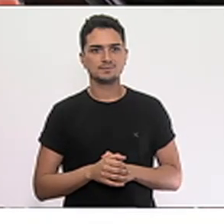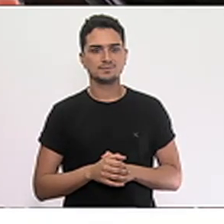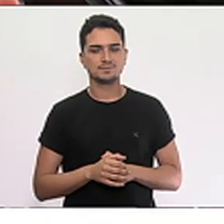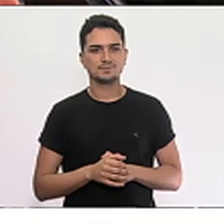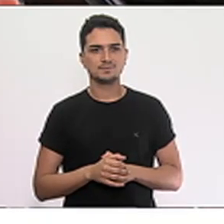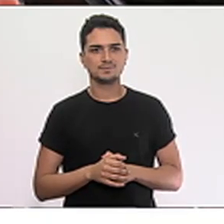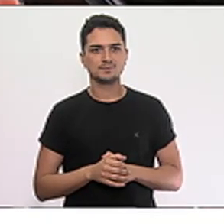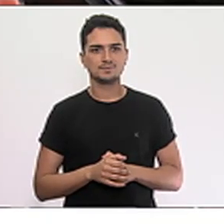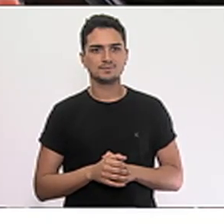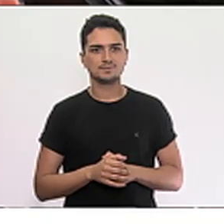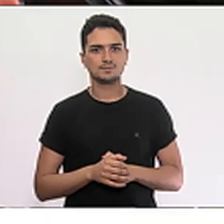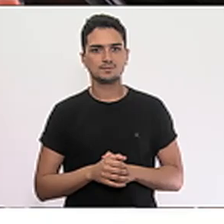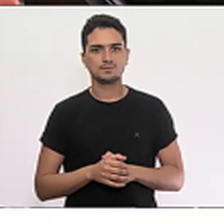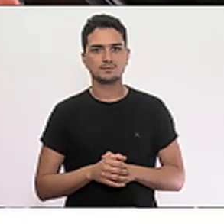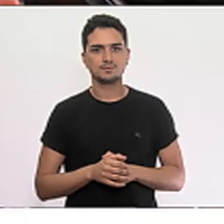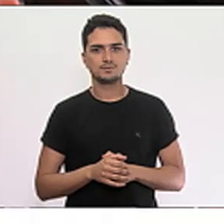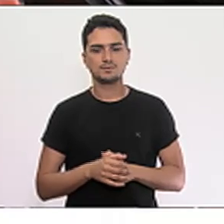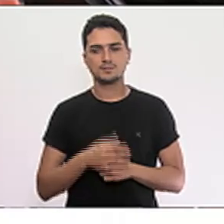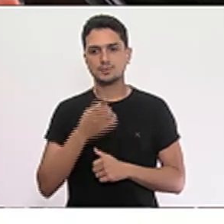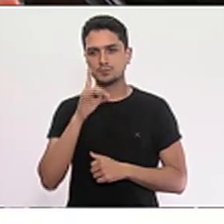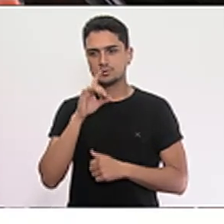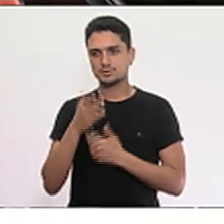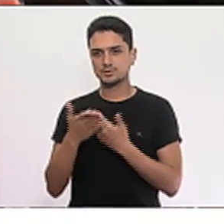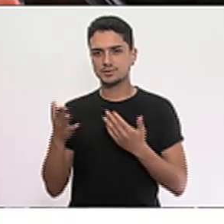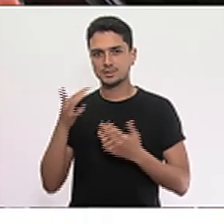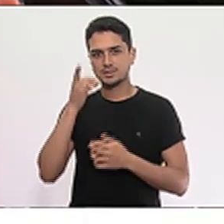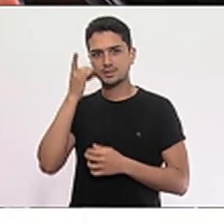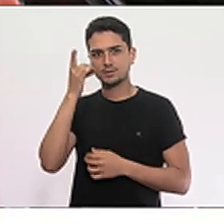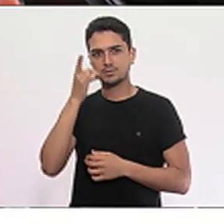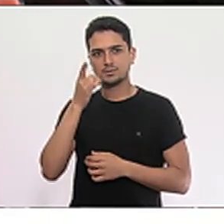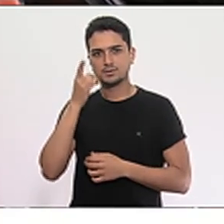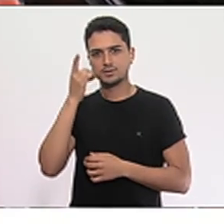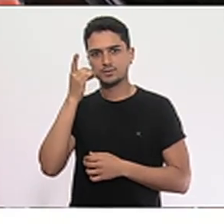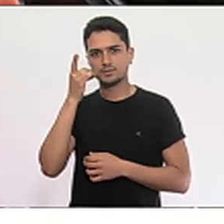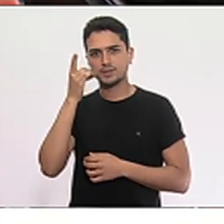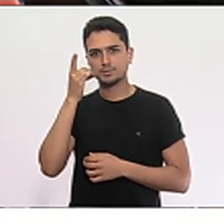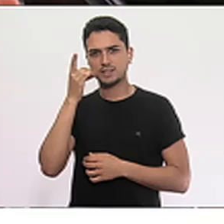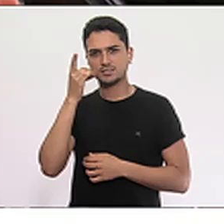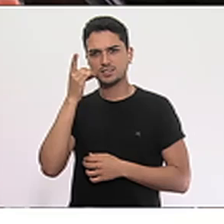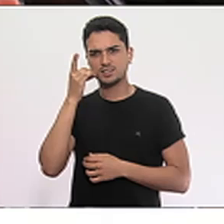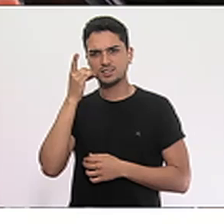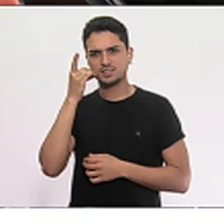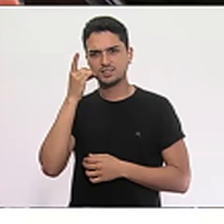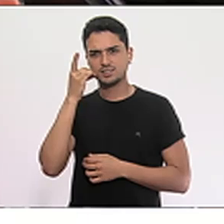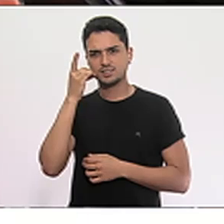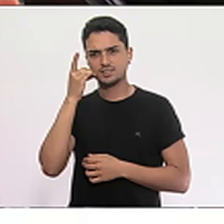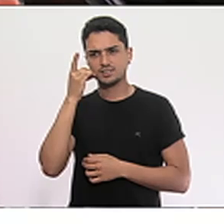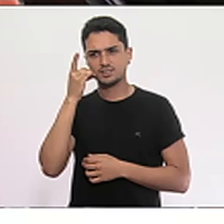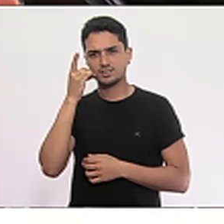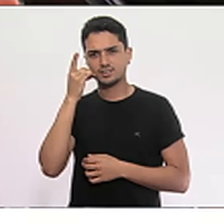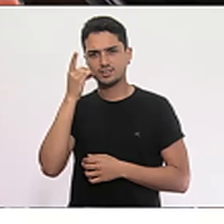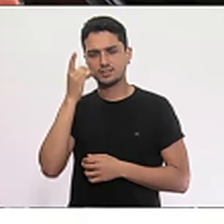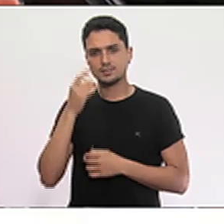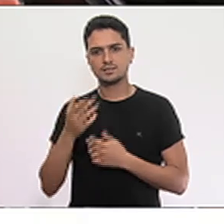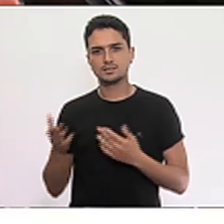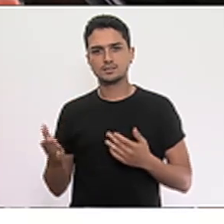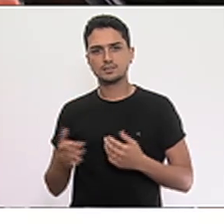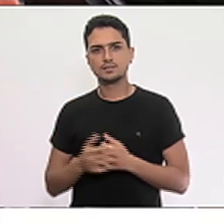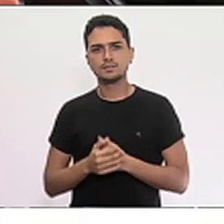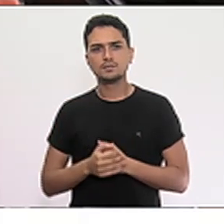cumprimentar aqui o deputado ilustríssimo, o Gustavo Smith, e cumprimento também toda a